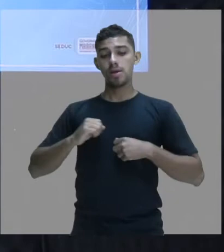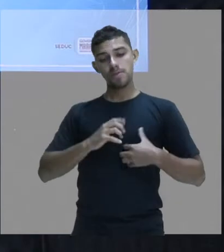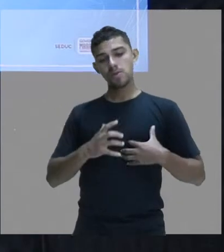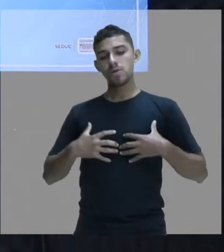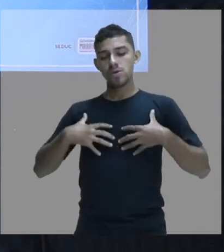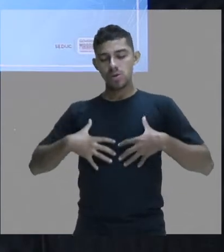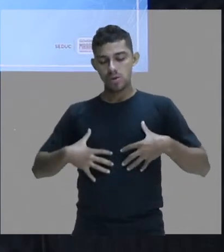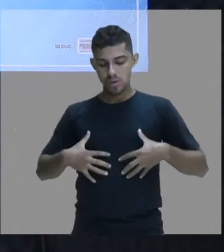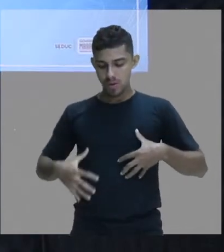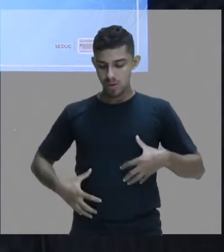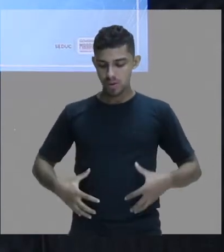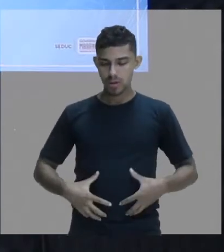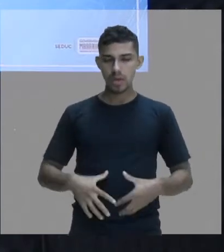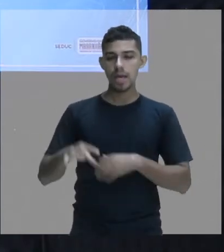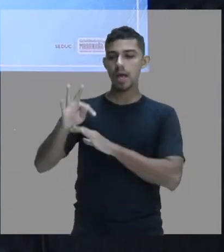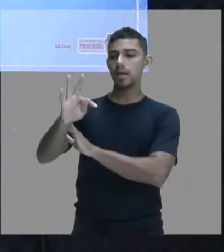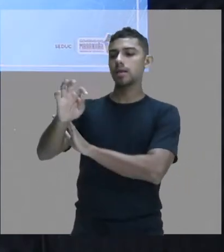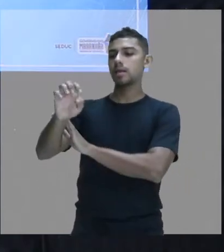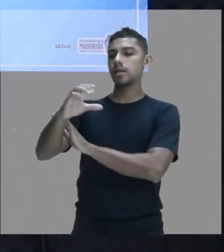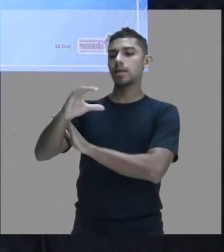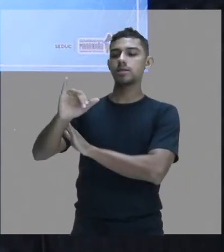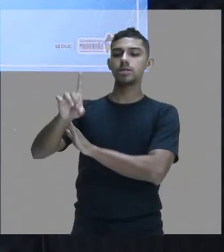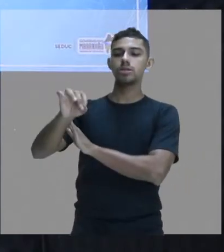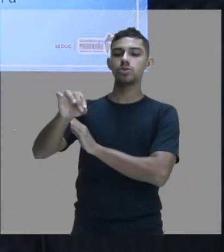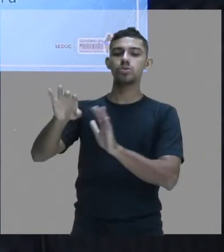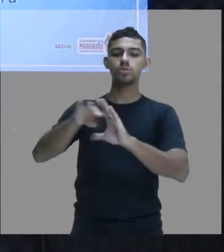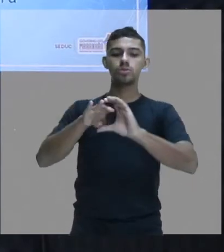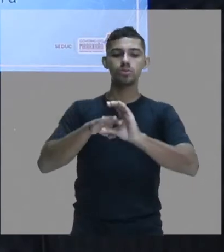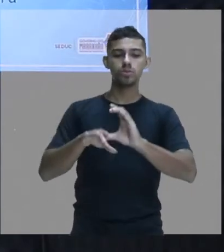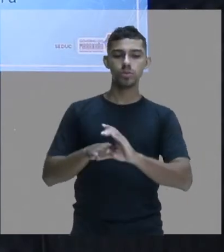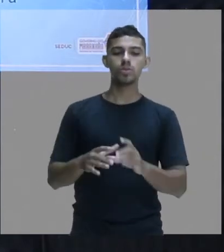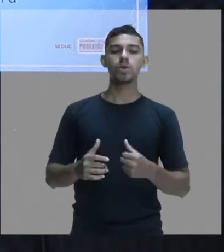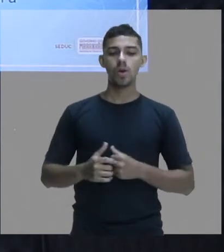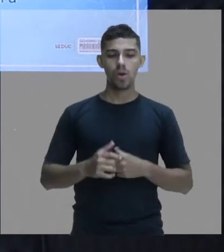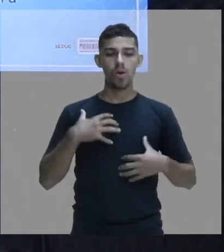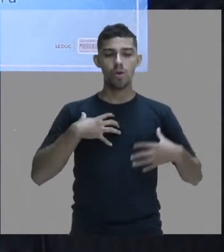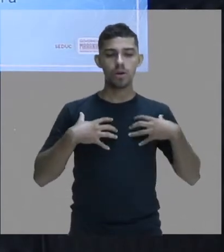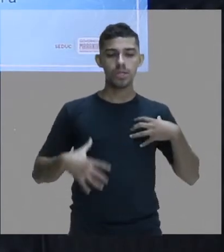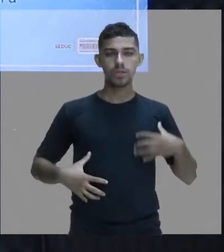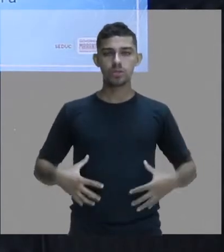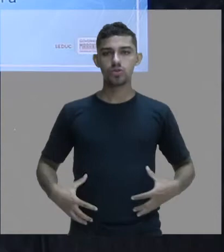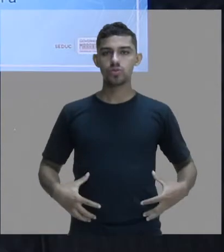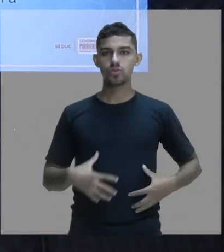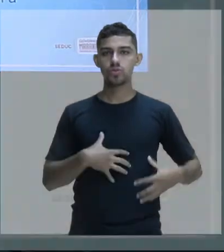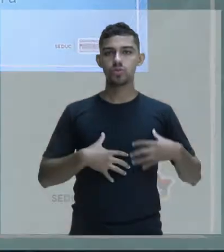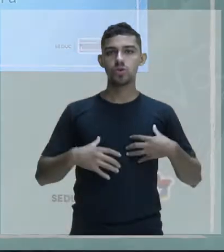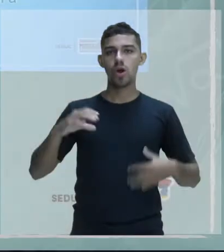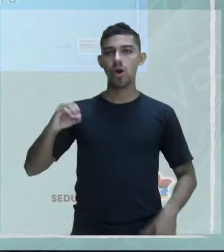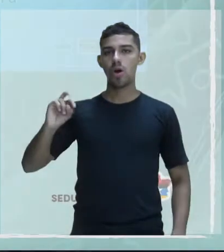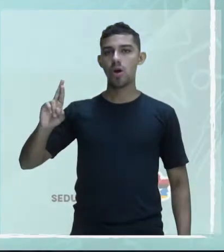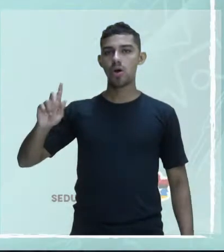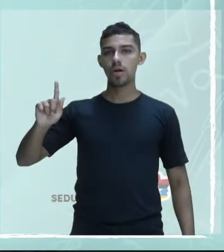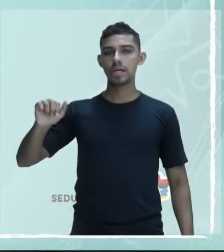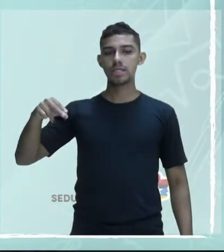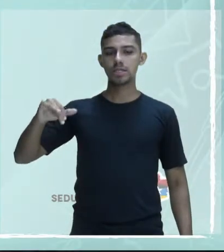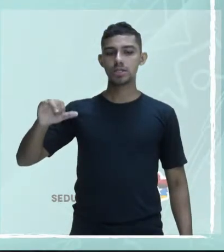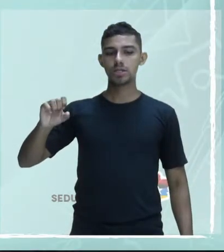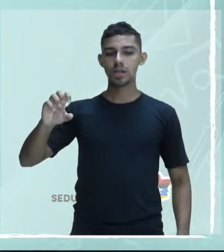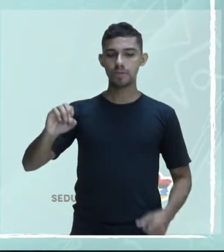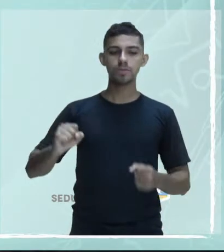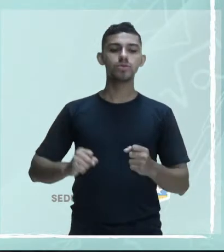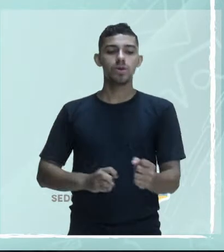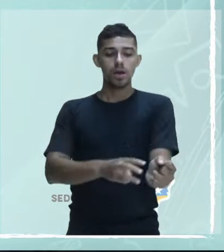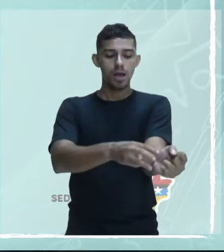para alimentar todos os tecidos do nosso organismo, tá certo? Então, as veias, Artérias e capilares.